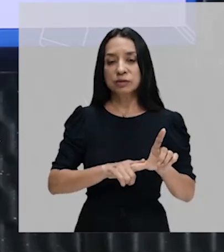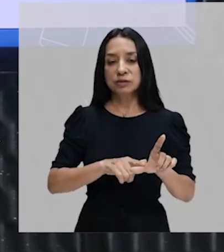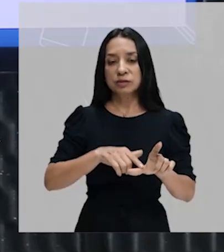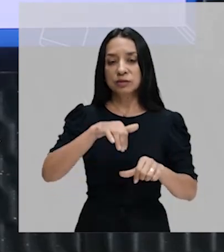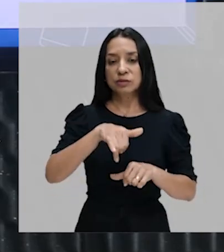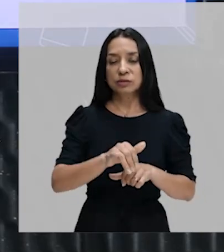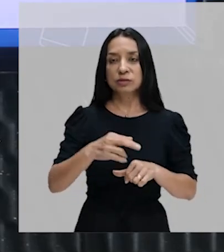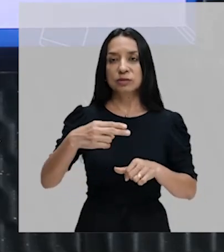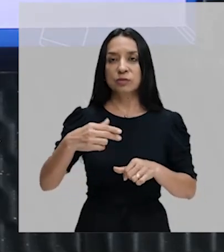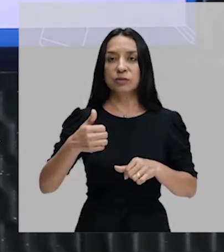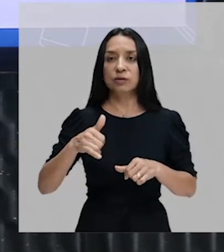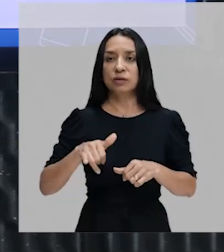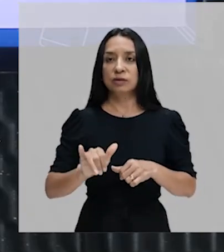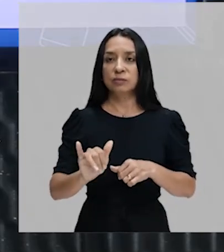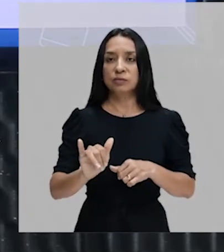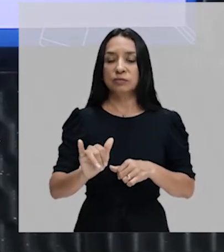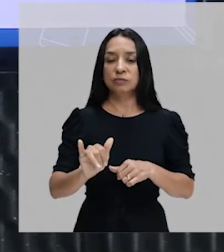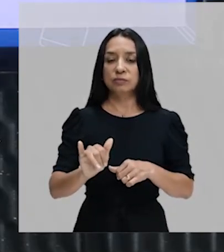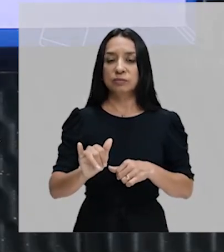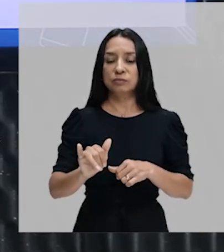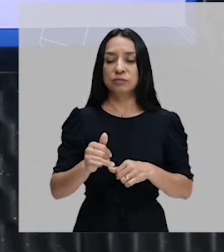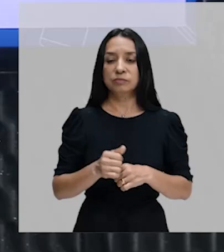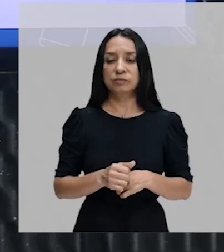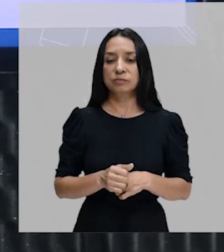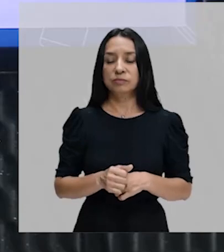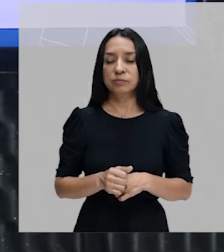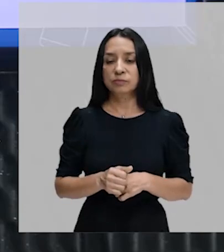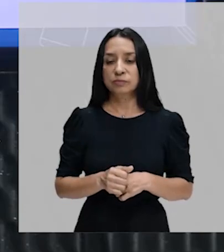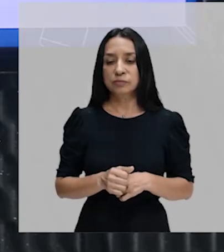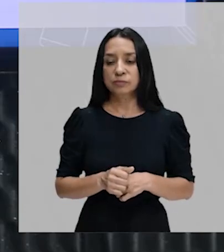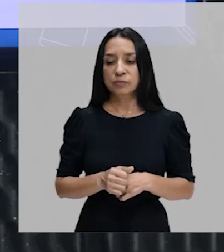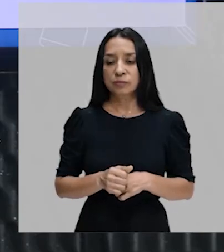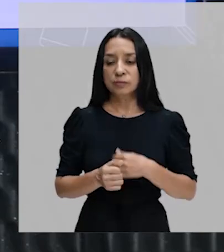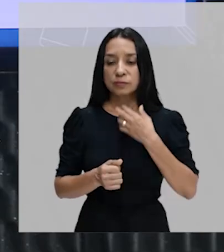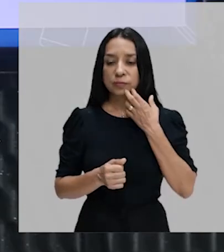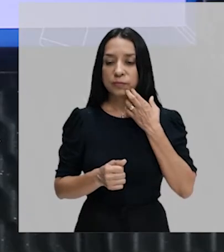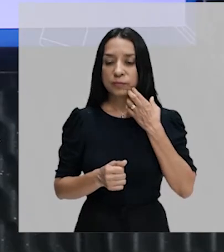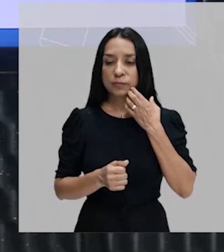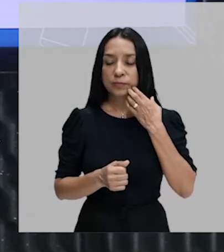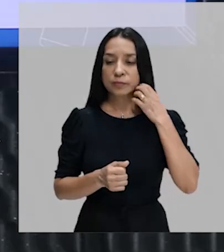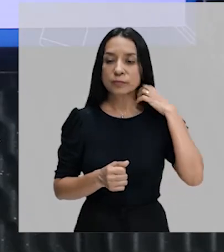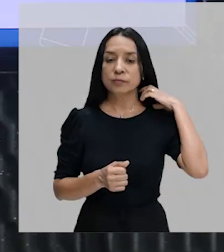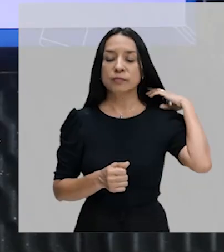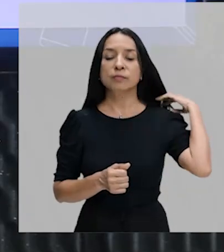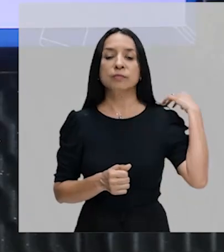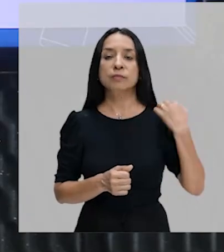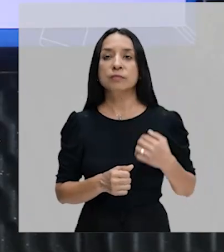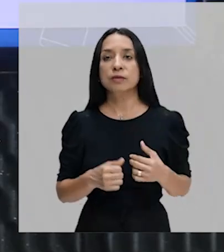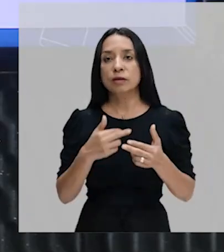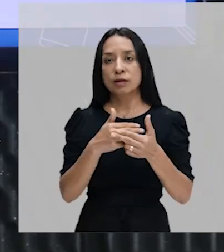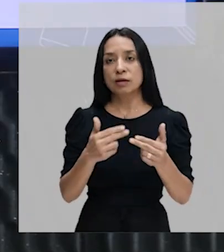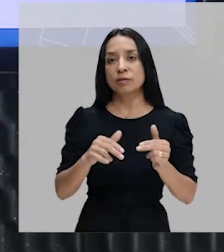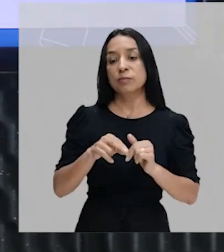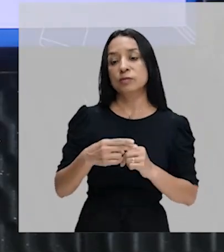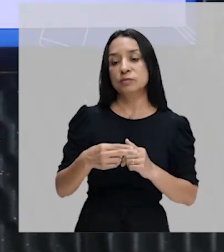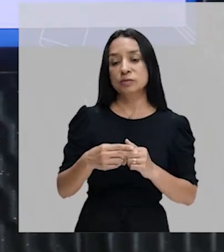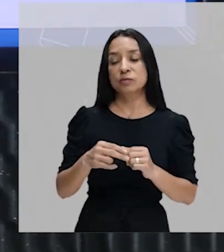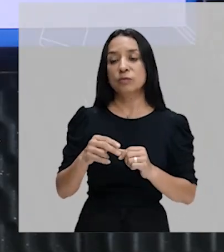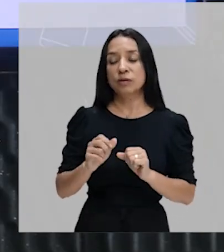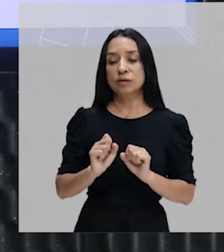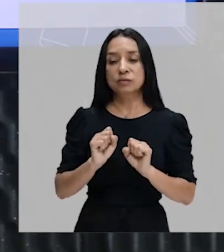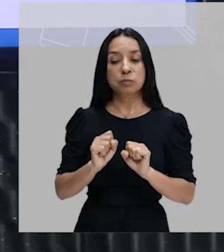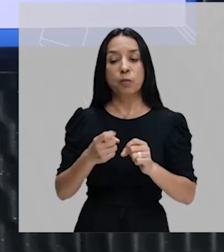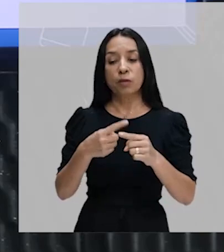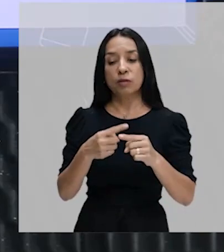a y, também, né, pelos mesmos motivos que a gente mencionou ainda há pouco, quantidade de elementos iguais, já que foi dito que o conjunto, né,